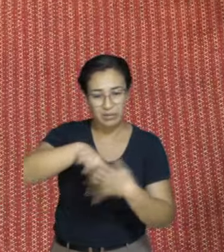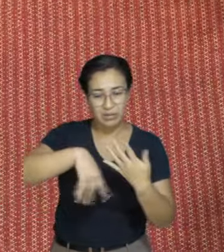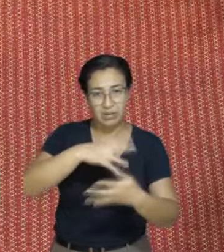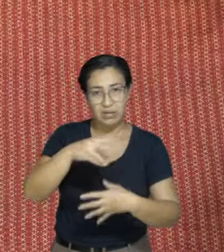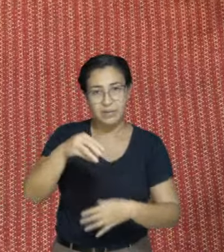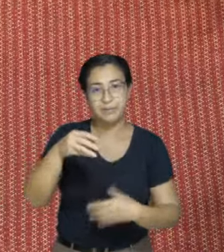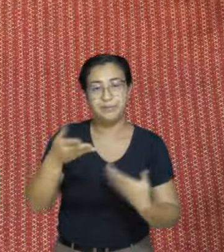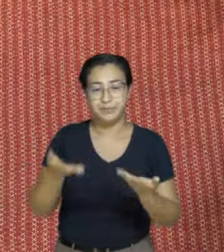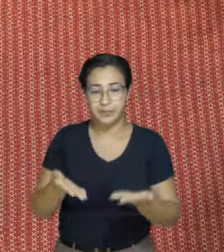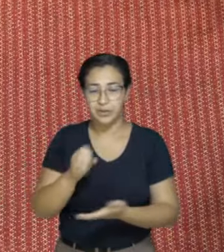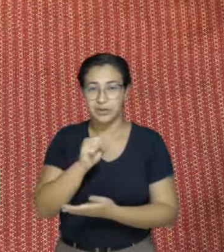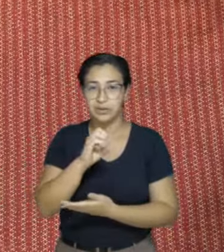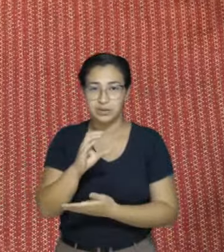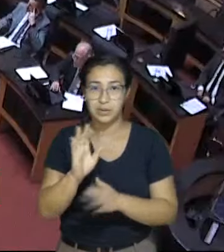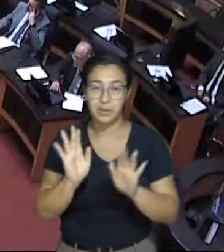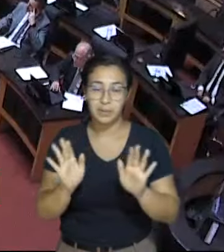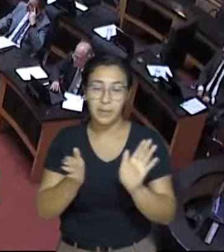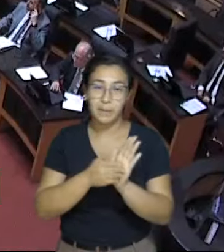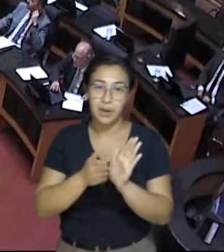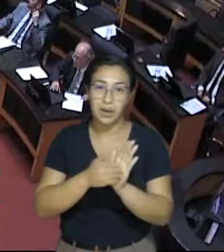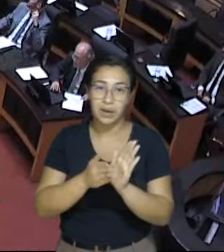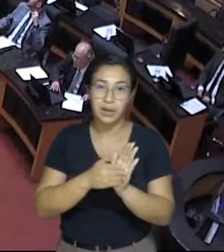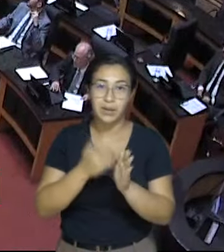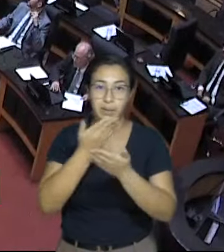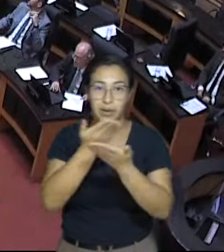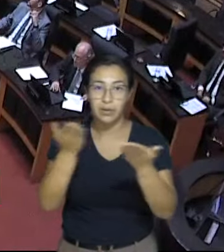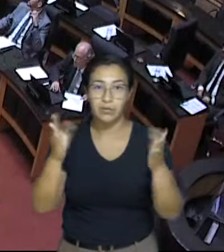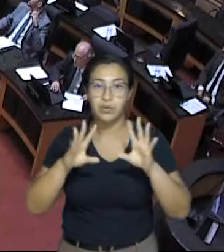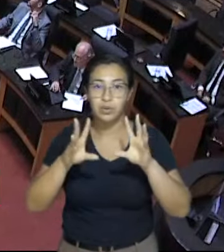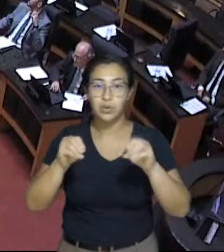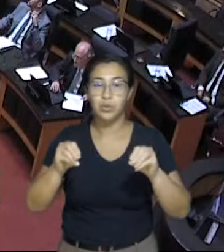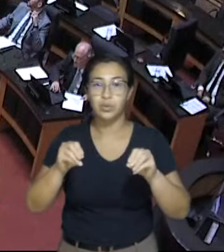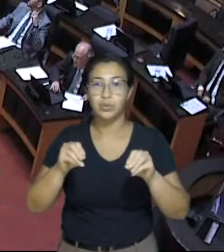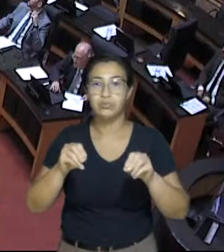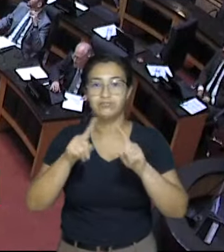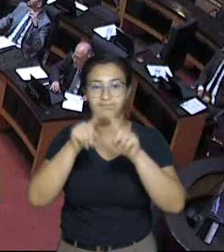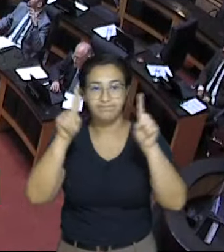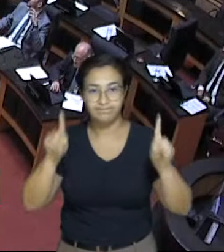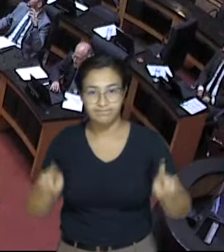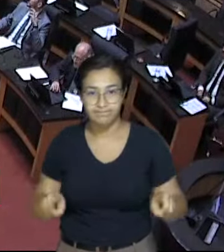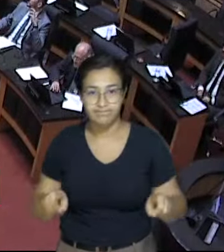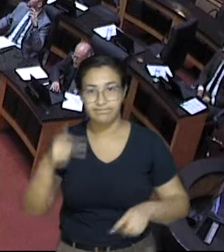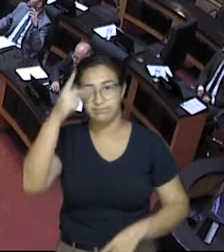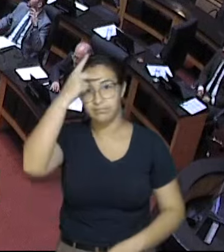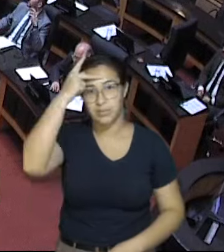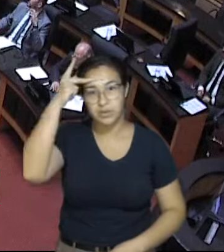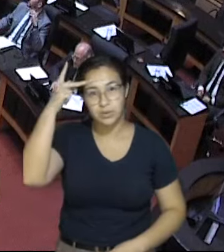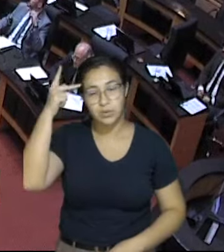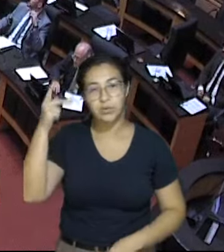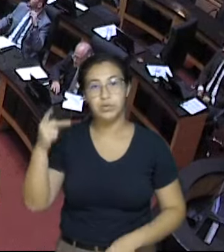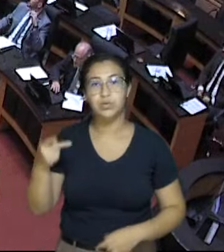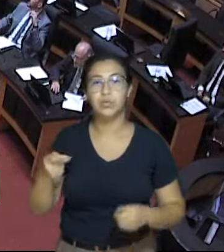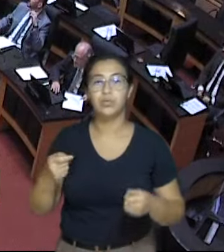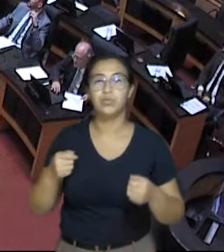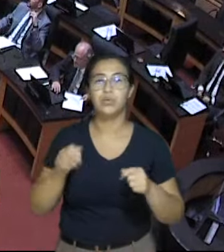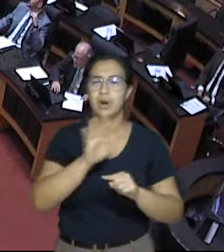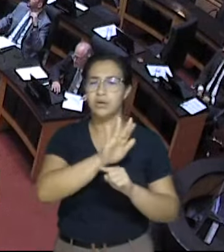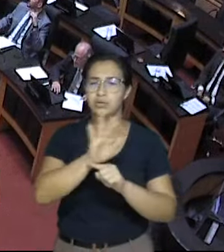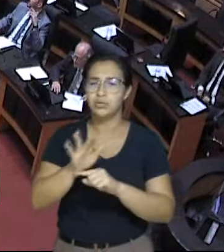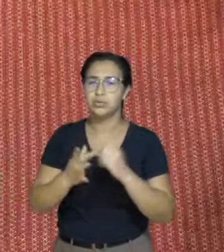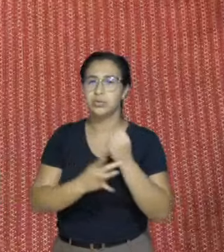aqui, meus parabéns pela defesa de todos os servidores que aqui se encontram, que são pessoas que trouxeram a segurança do nosso Estado até